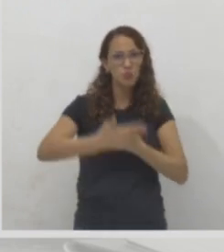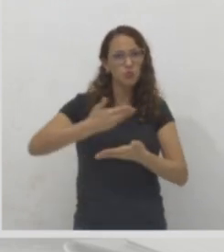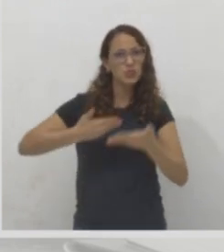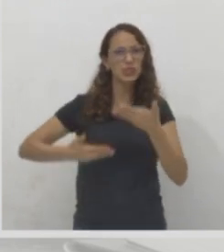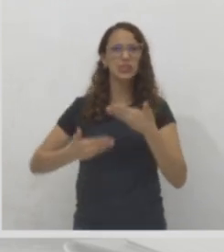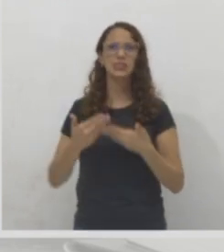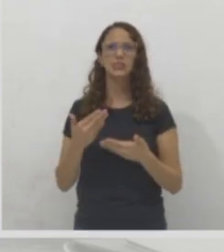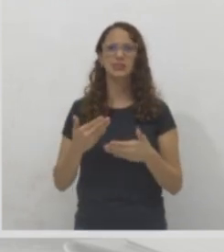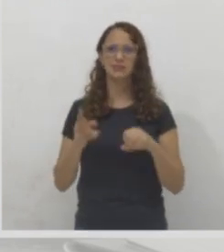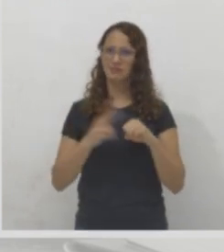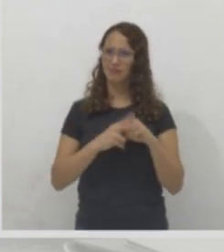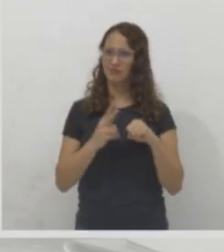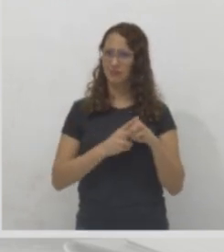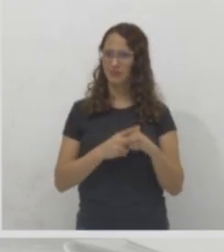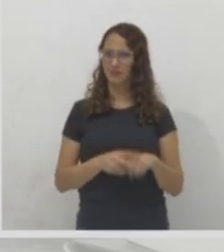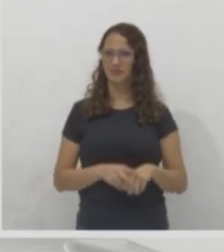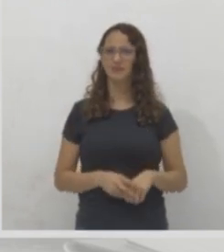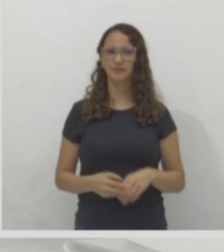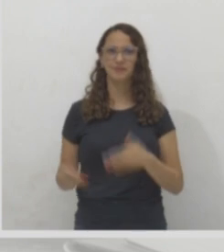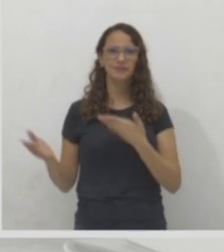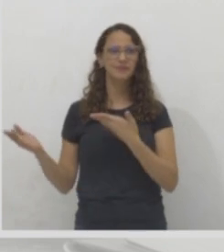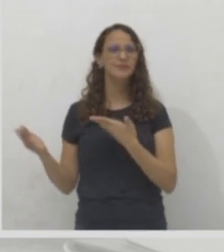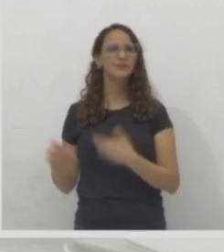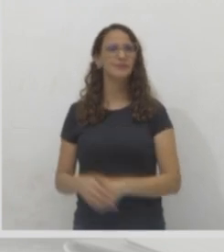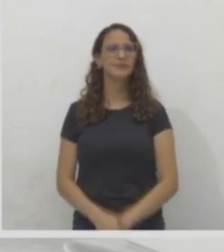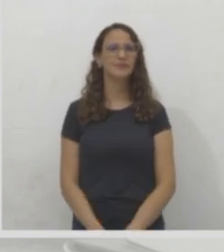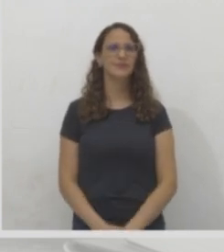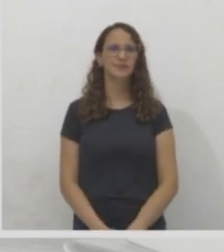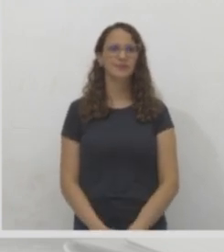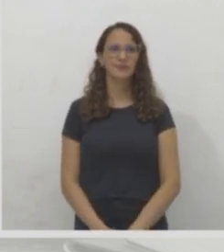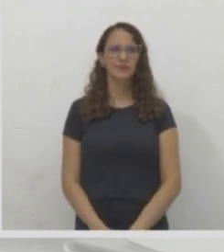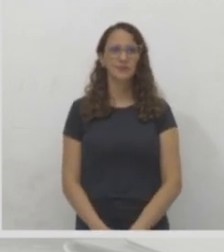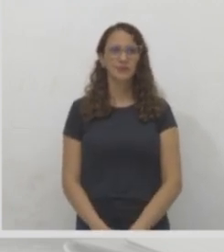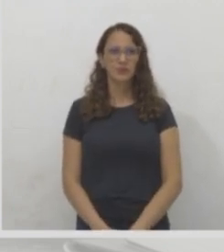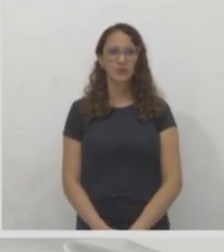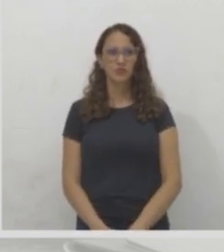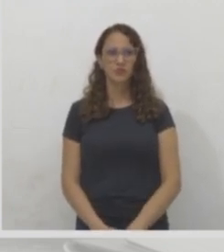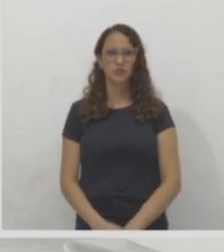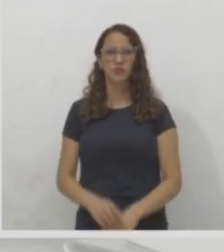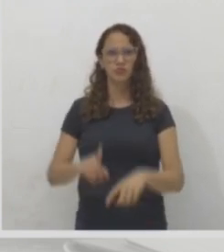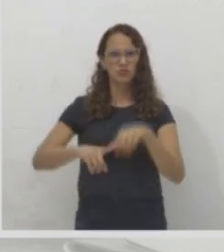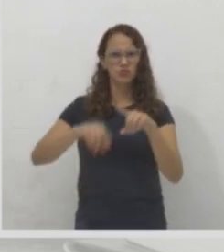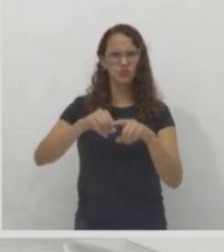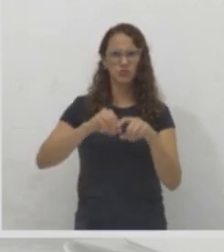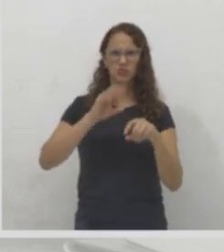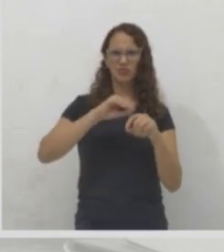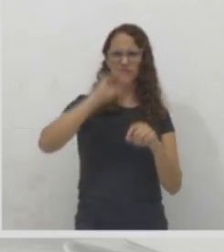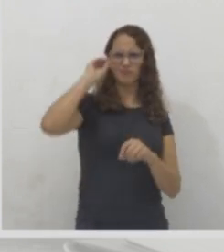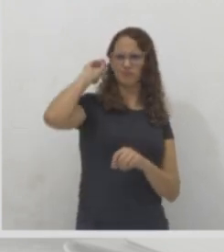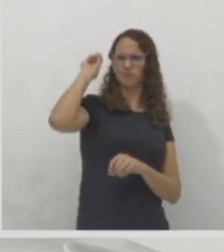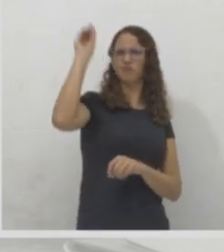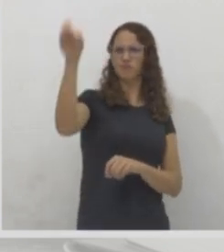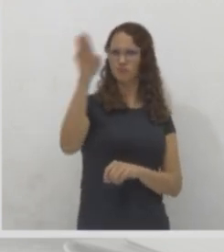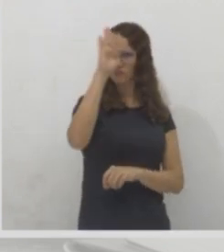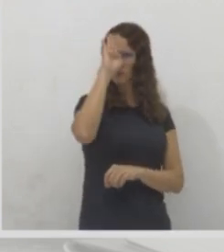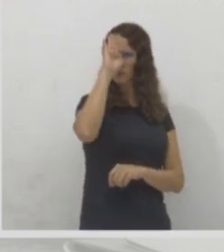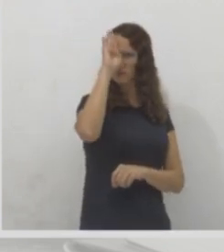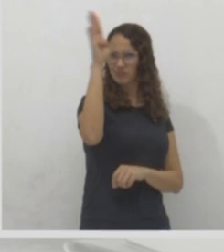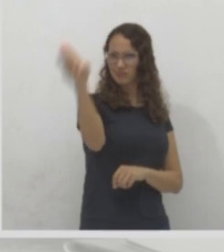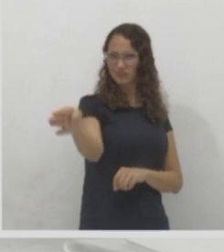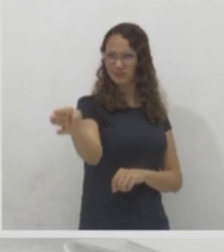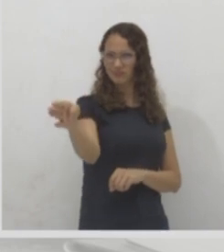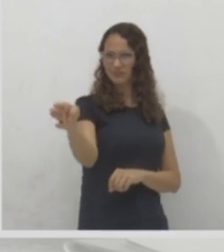dizendo. Aqui, o que é que eu tenho? Joguei um objeto direto. Aqui eu